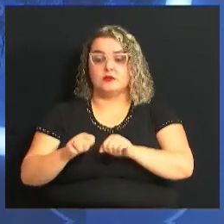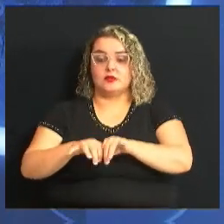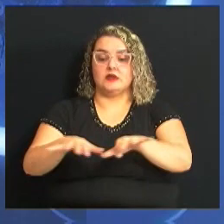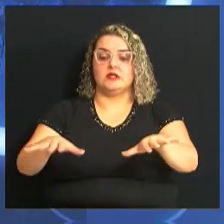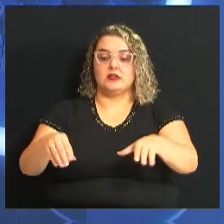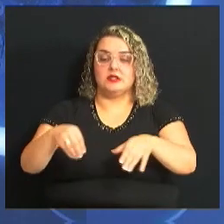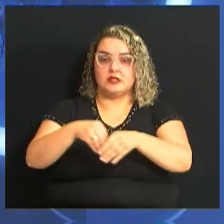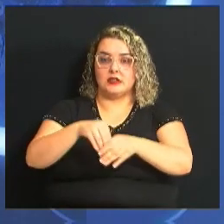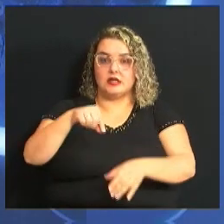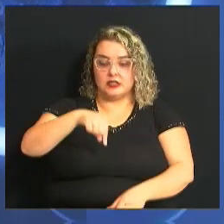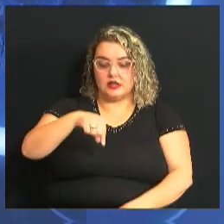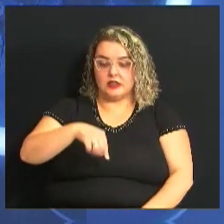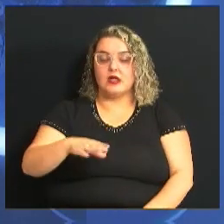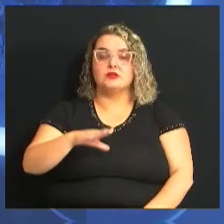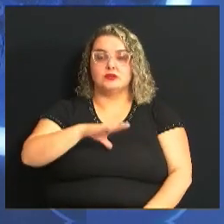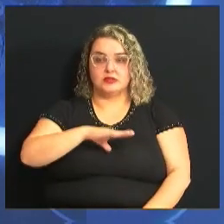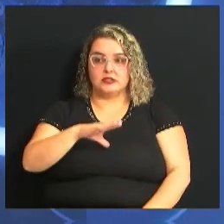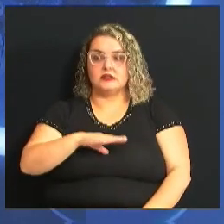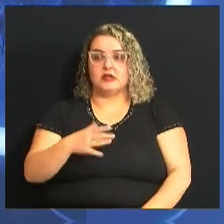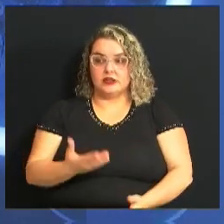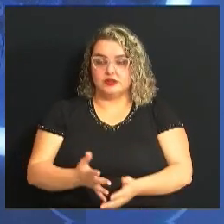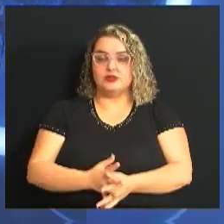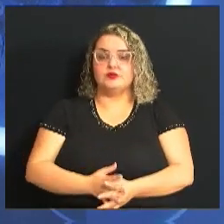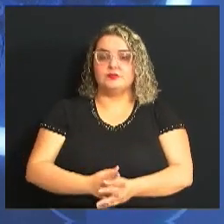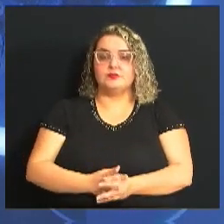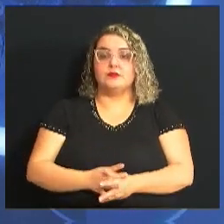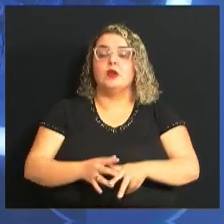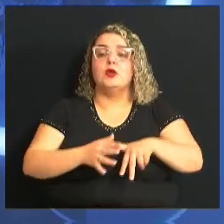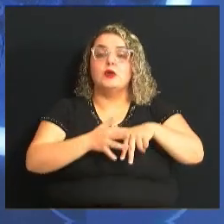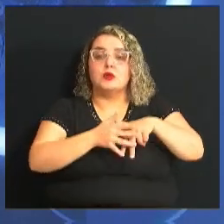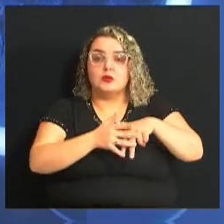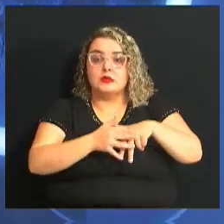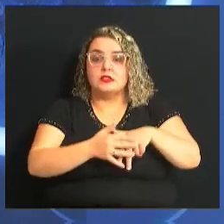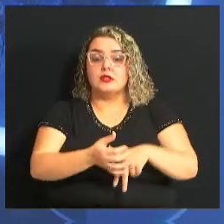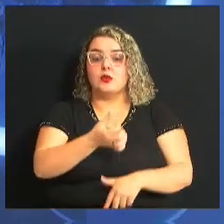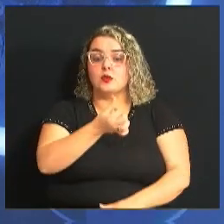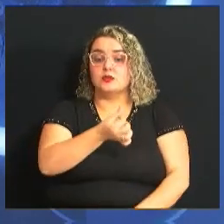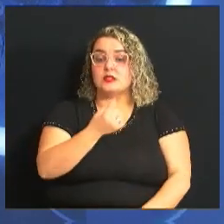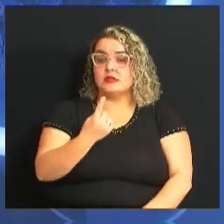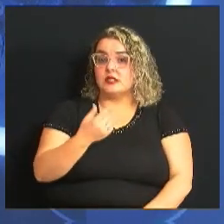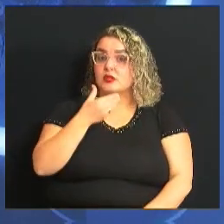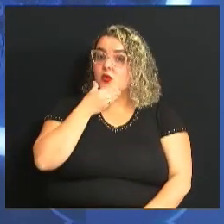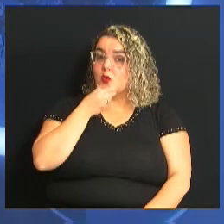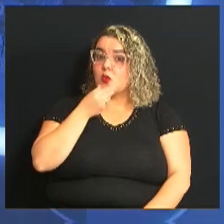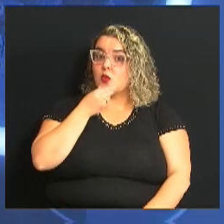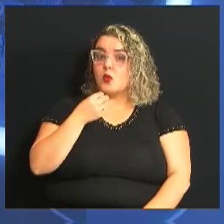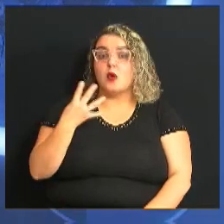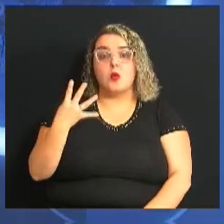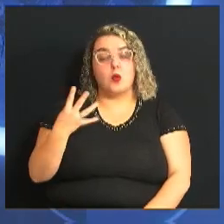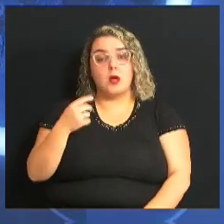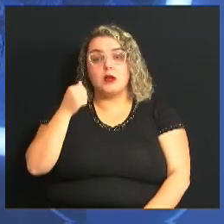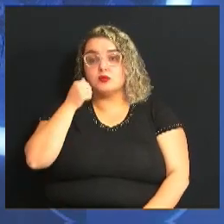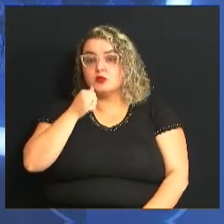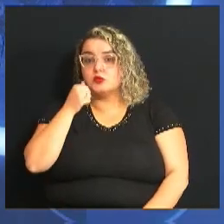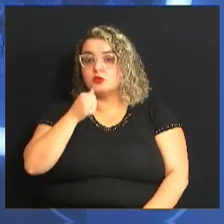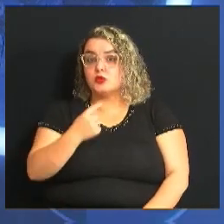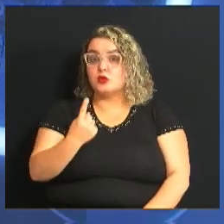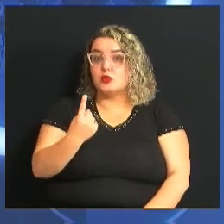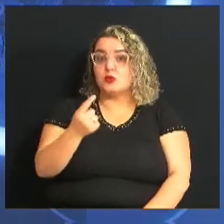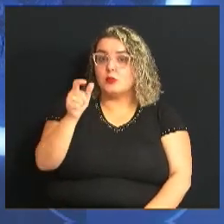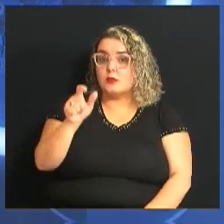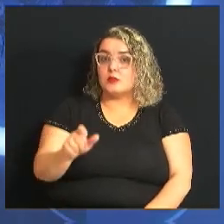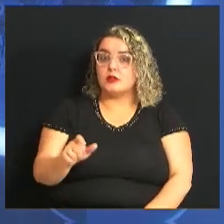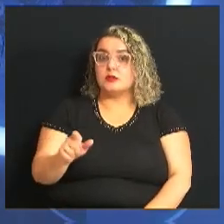aqui mesmo na cidade. Os pacientes são 61 homens, 4 mulheres e uma pessoa que não